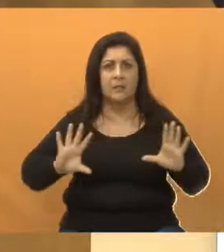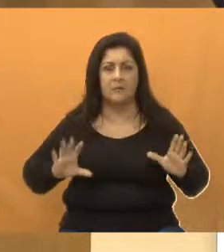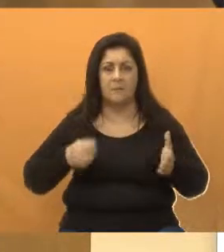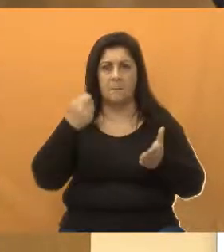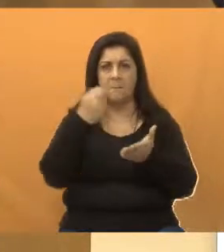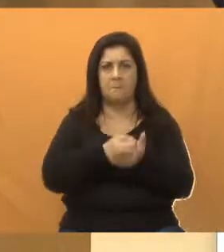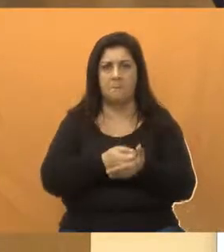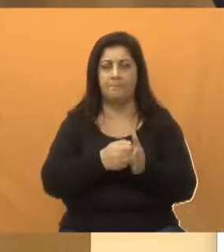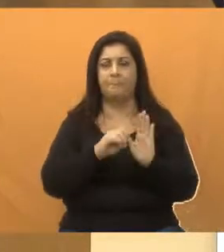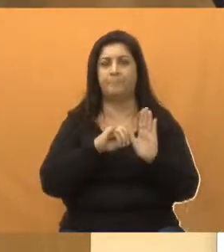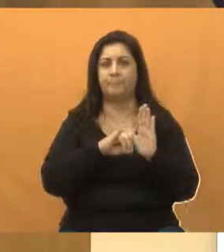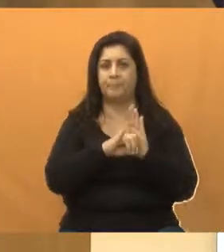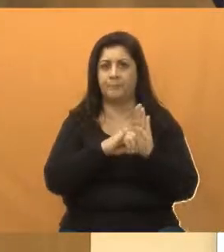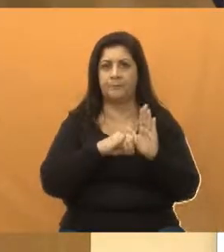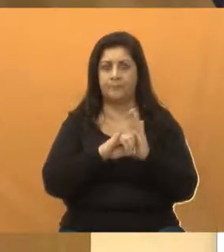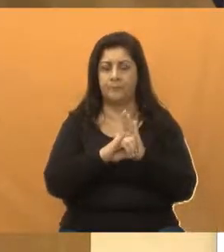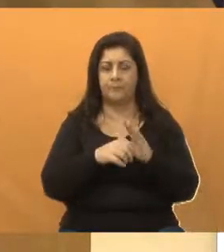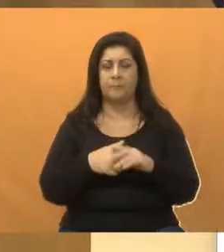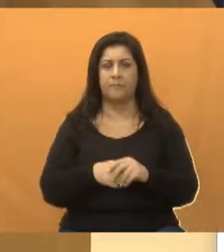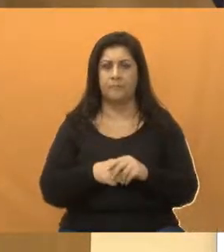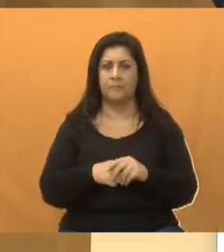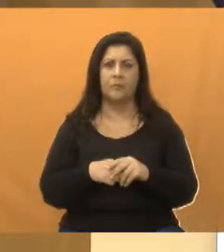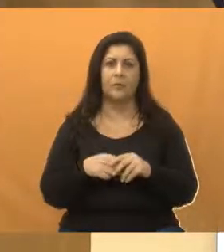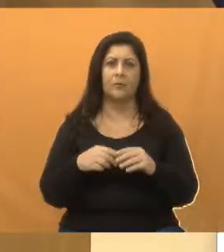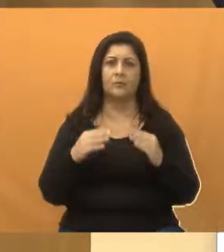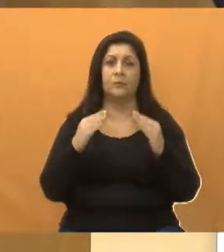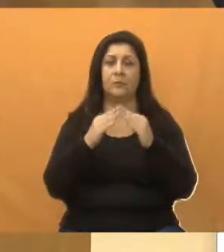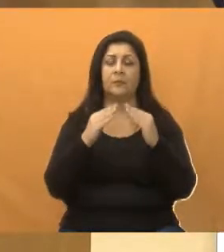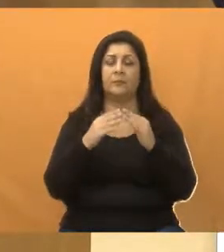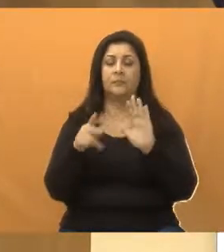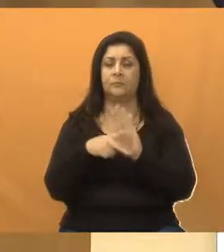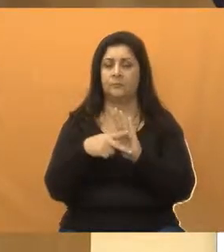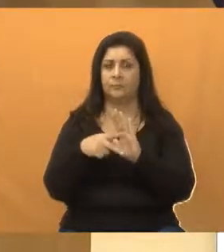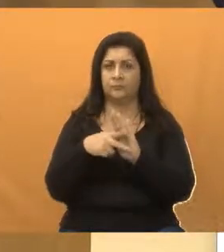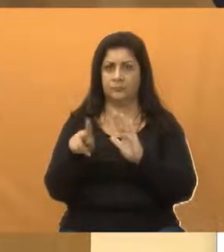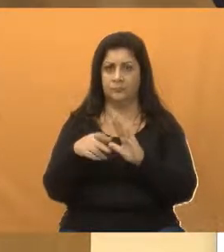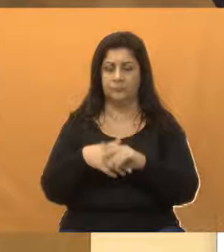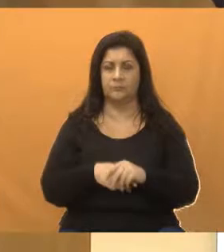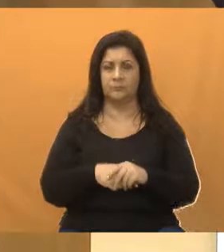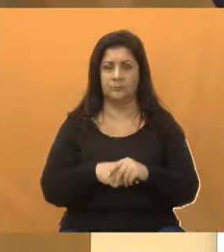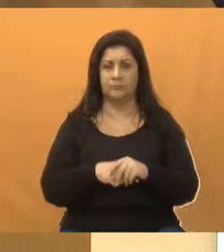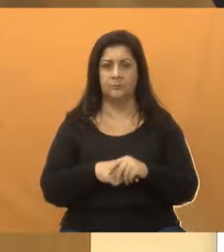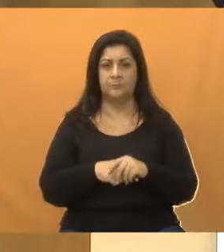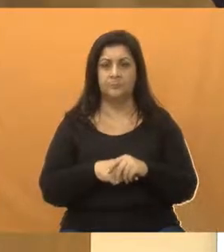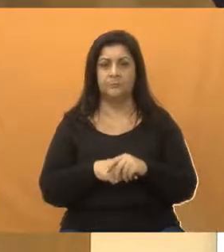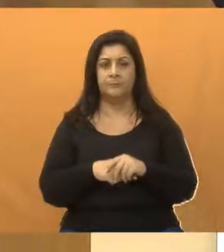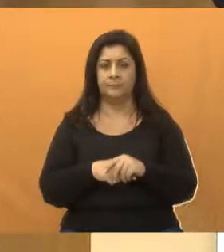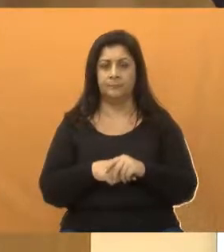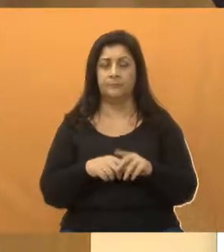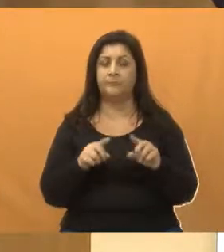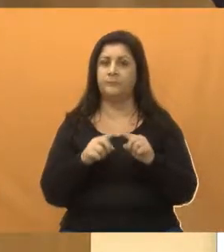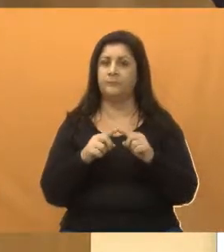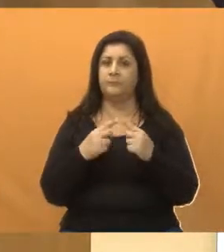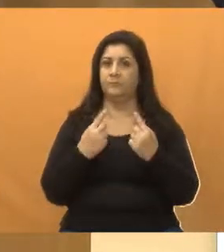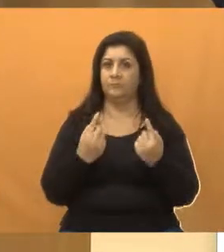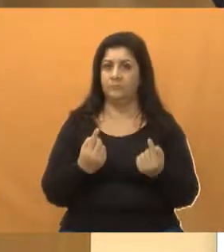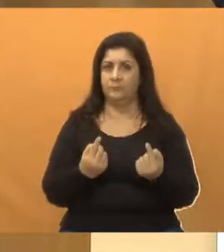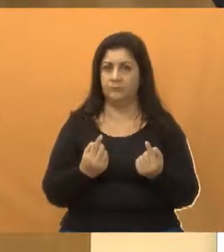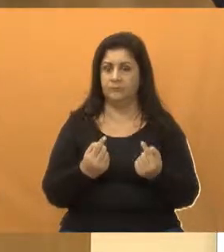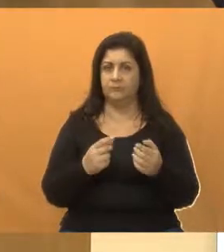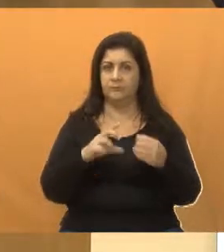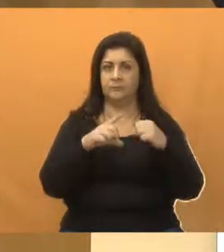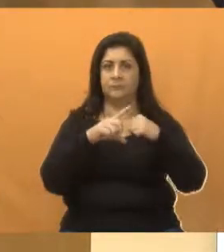imóveis próprios ou tomados em aluguel ou comodato pelo município, suas autarquias e fundações. Entretanto, o